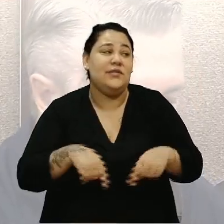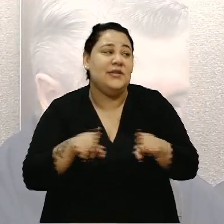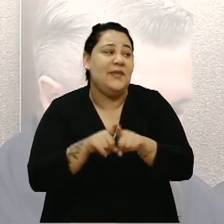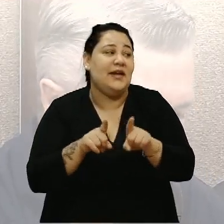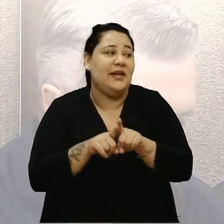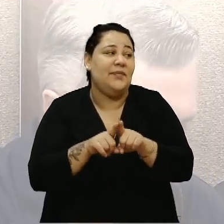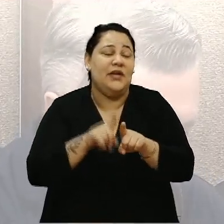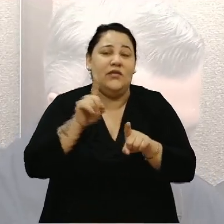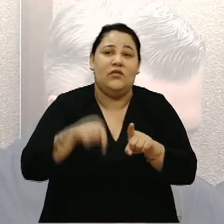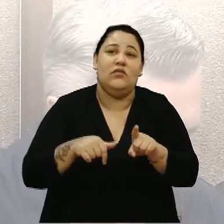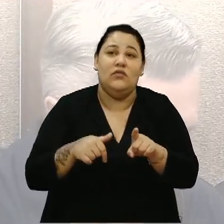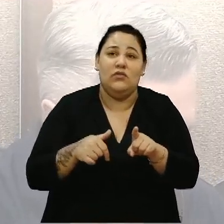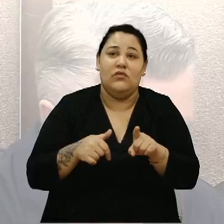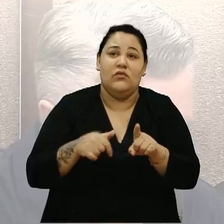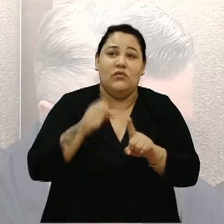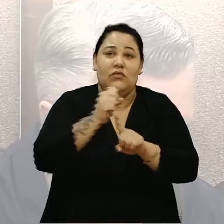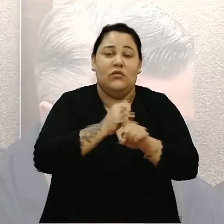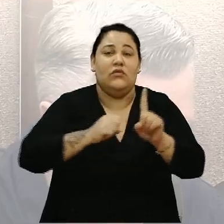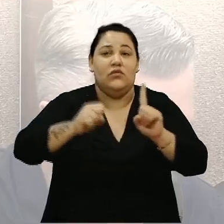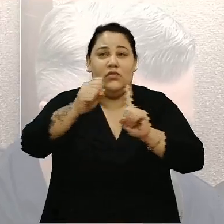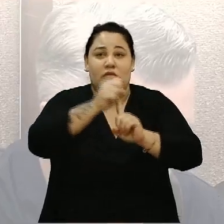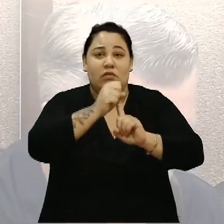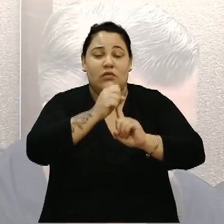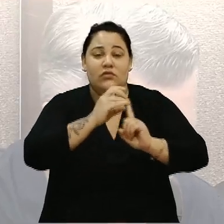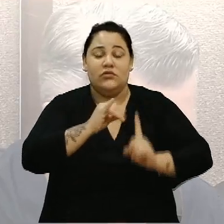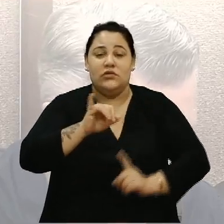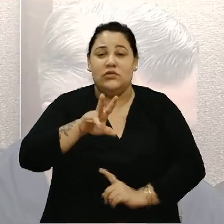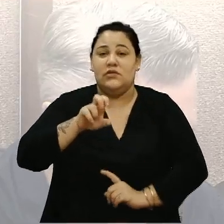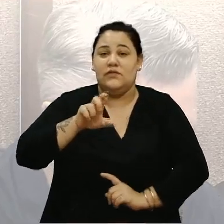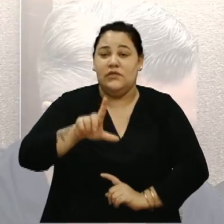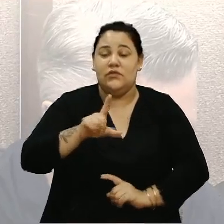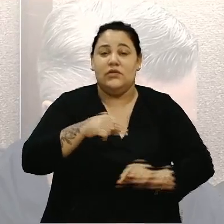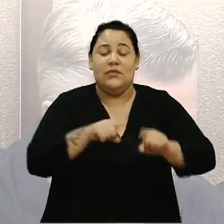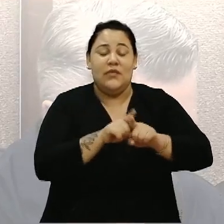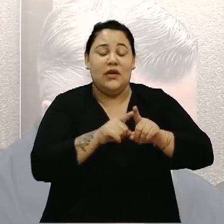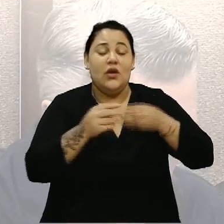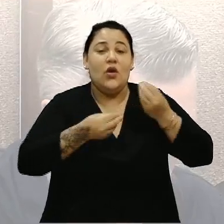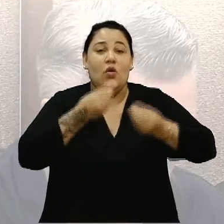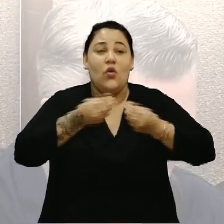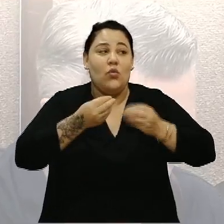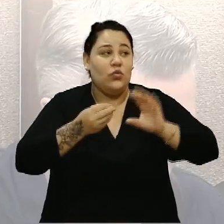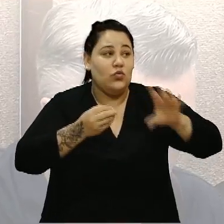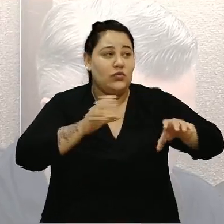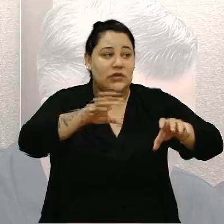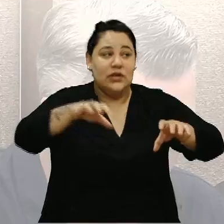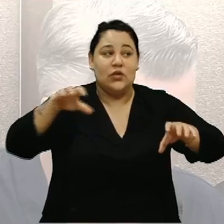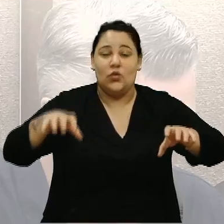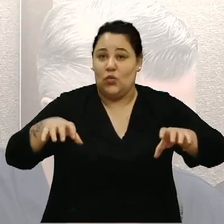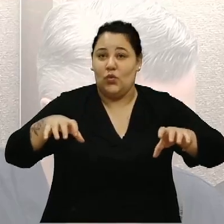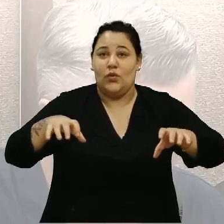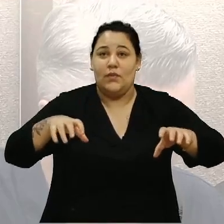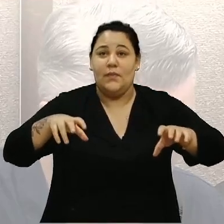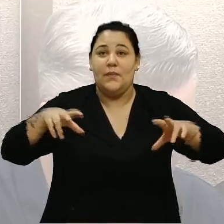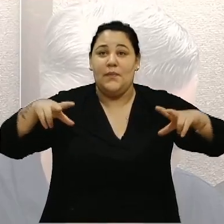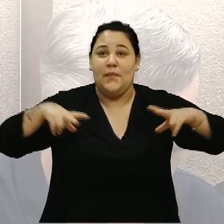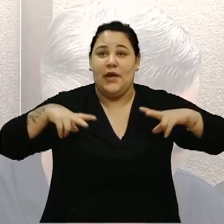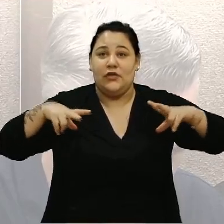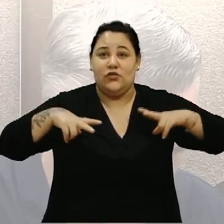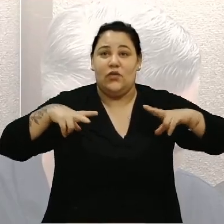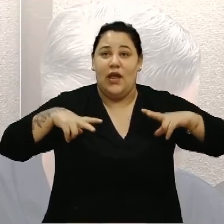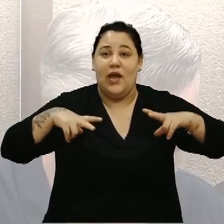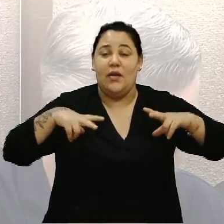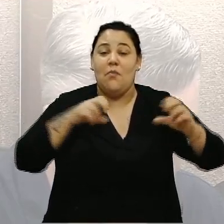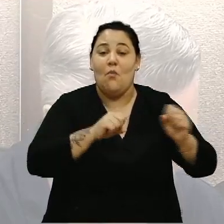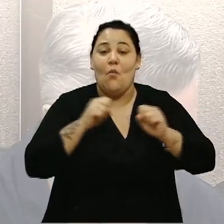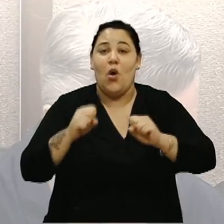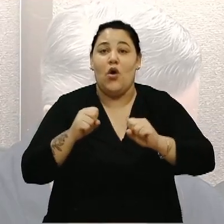vejo o quanto a sociedade civil organizada e quanto o setor privado pode contribuir. Então, por